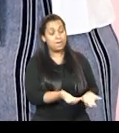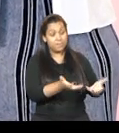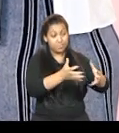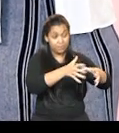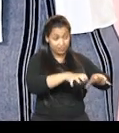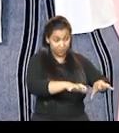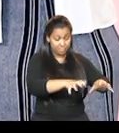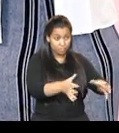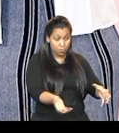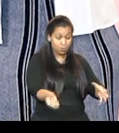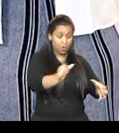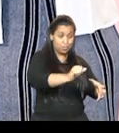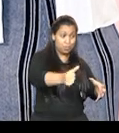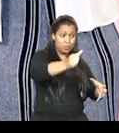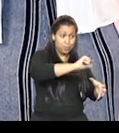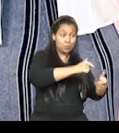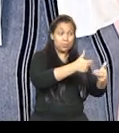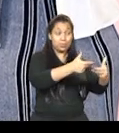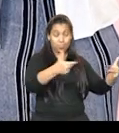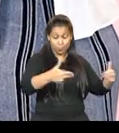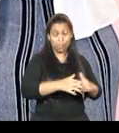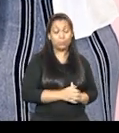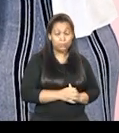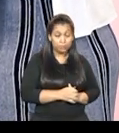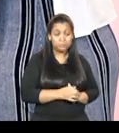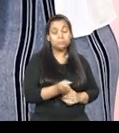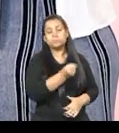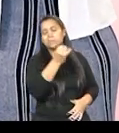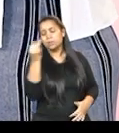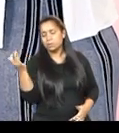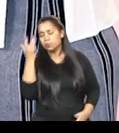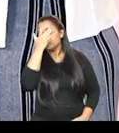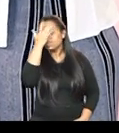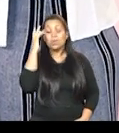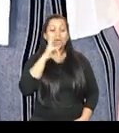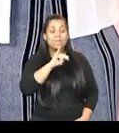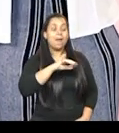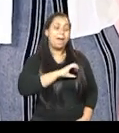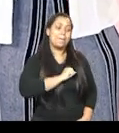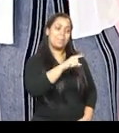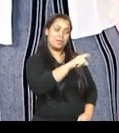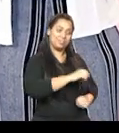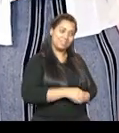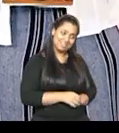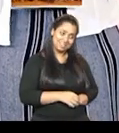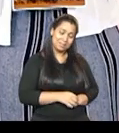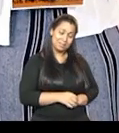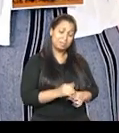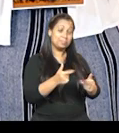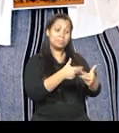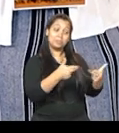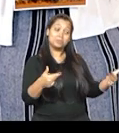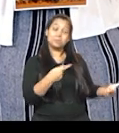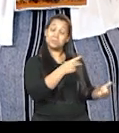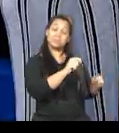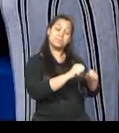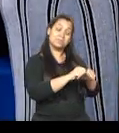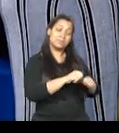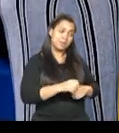com as suas peraltagens. E algumas pessoas vão te amar por seus